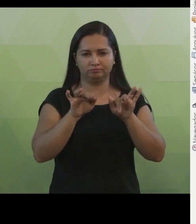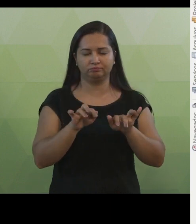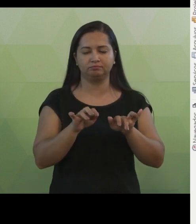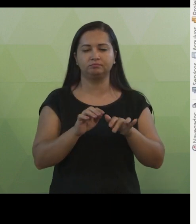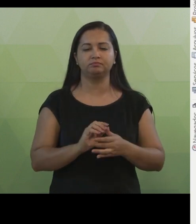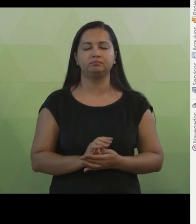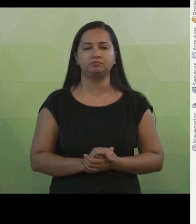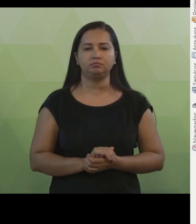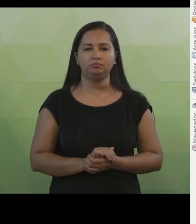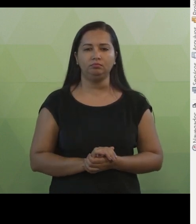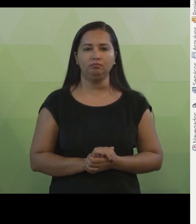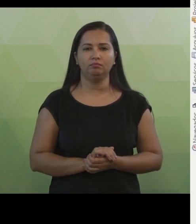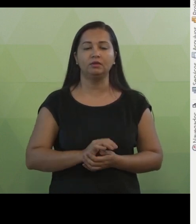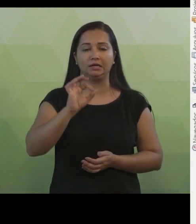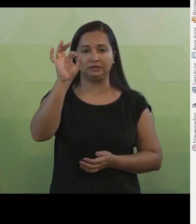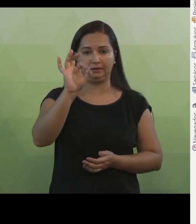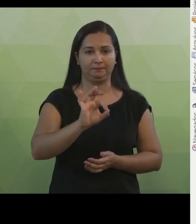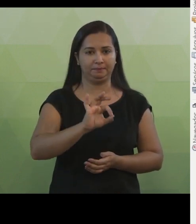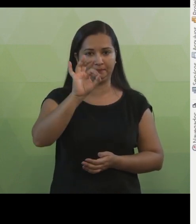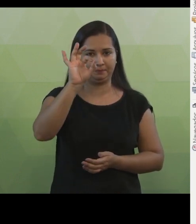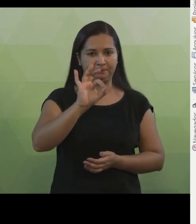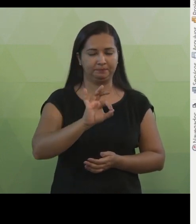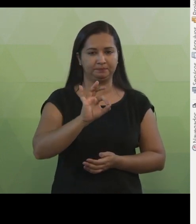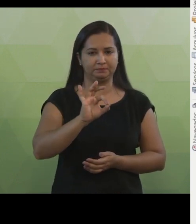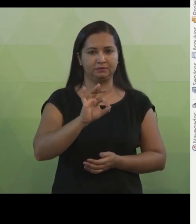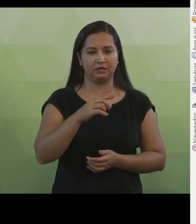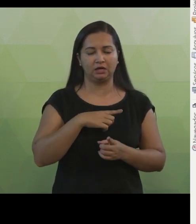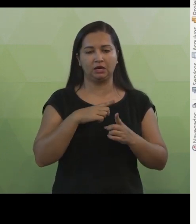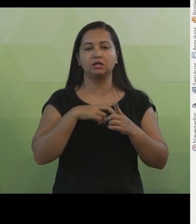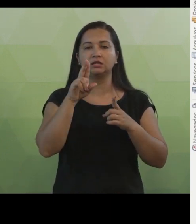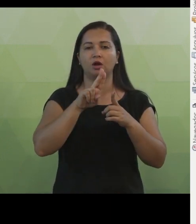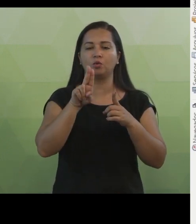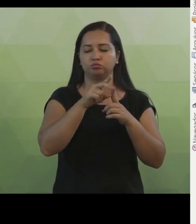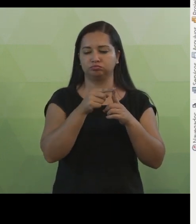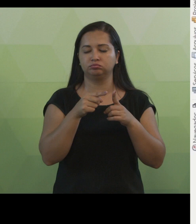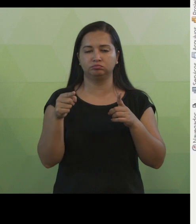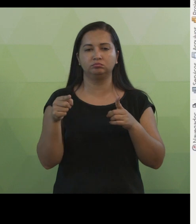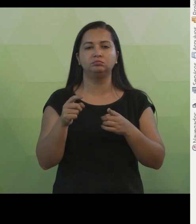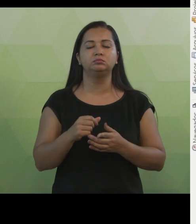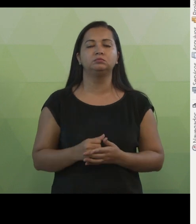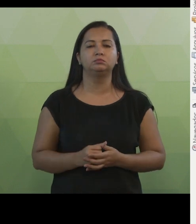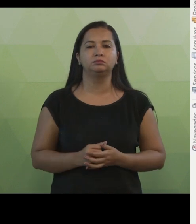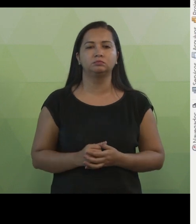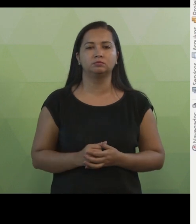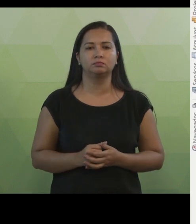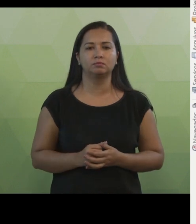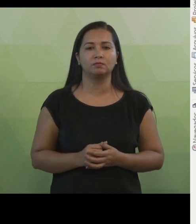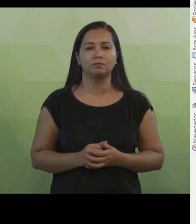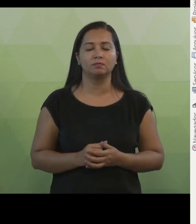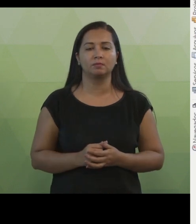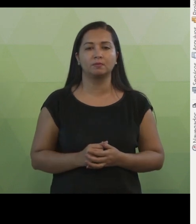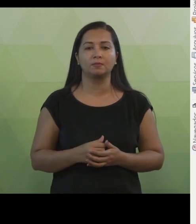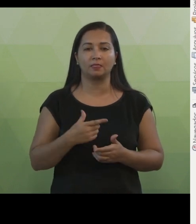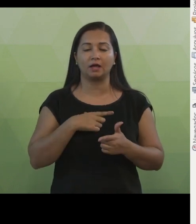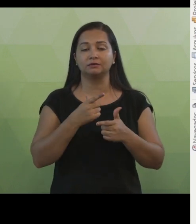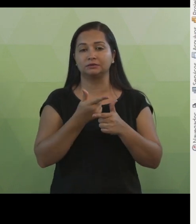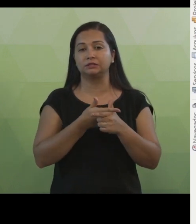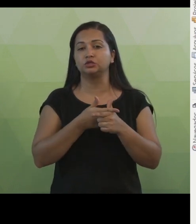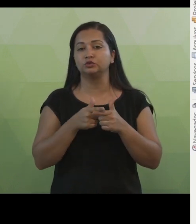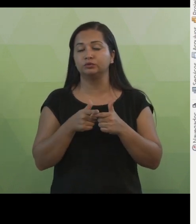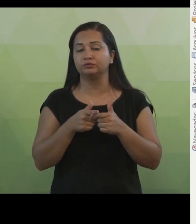que temos aqui uma variável do tipo número. Eu vou inicializá-la aqui, por exemplo, com o valor 15.